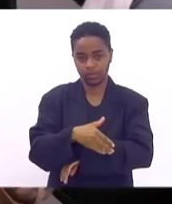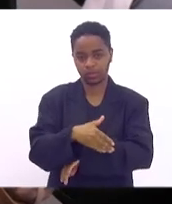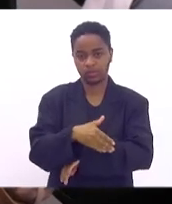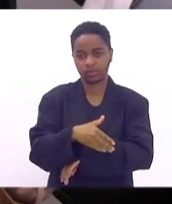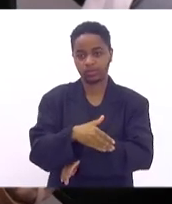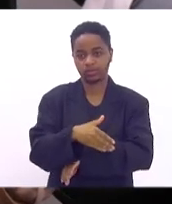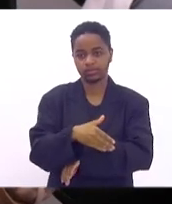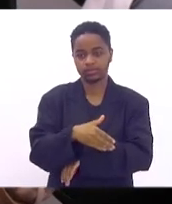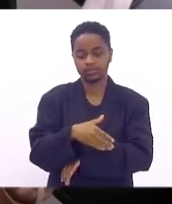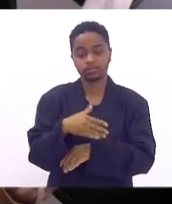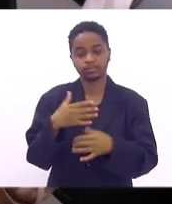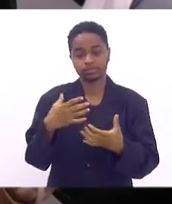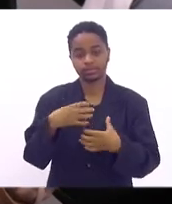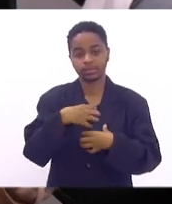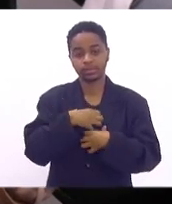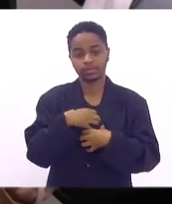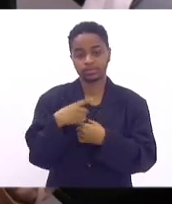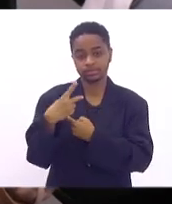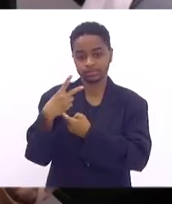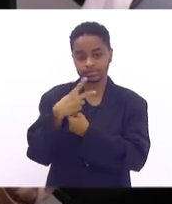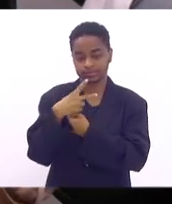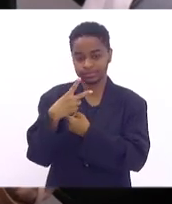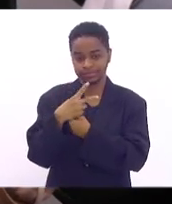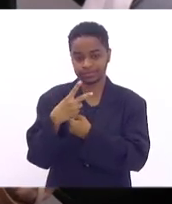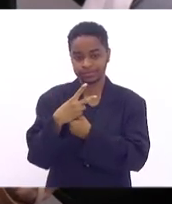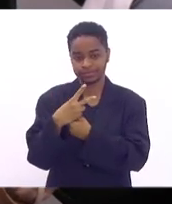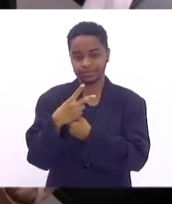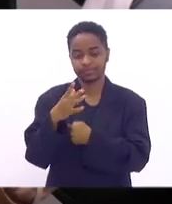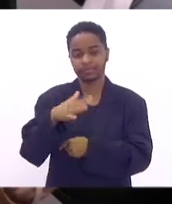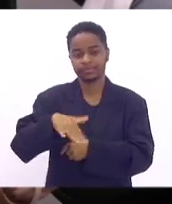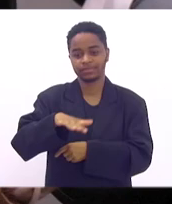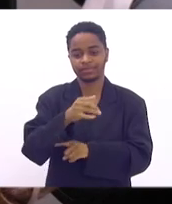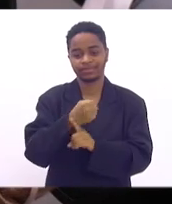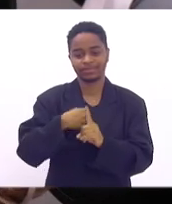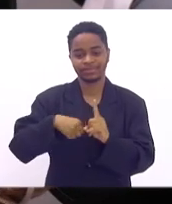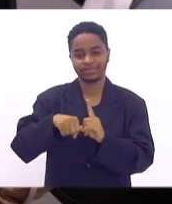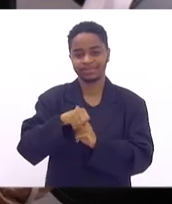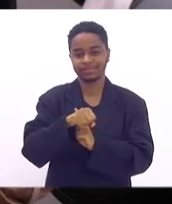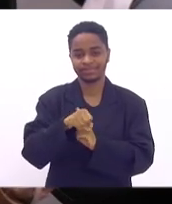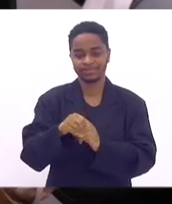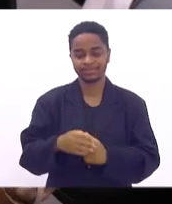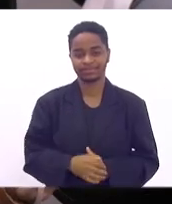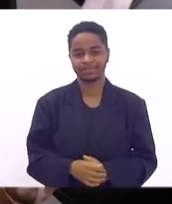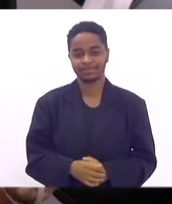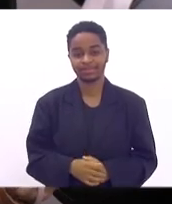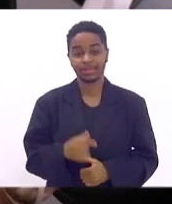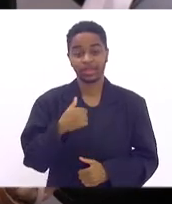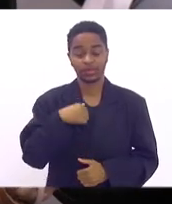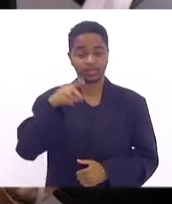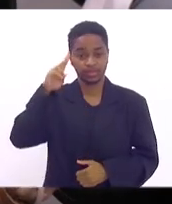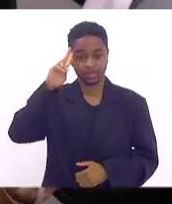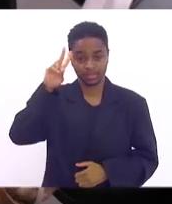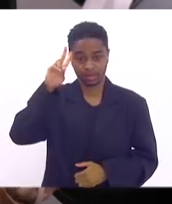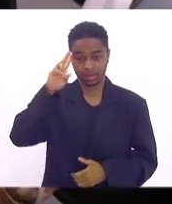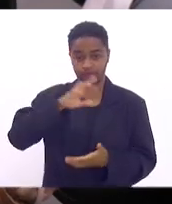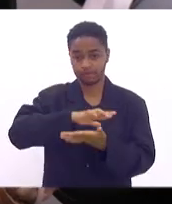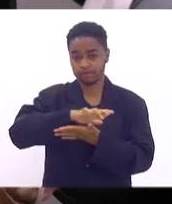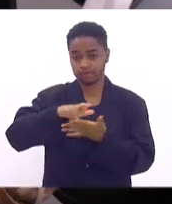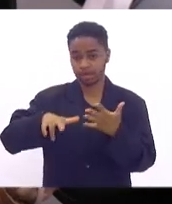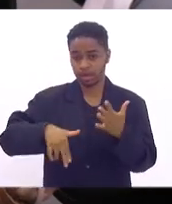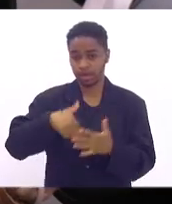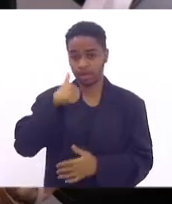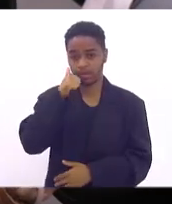para uma sensação de maior proteção da sociedade, né, eu me recordo de inúmeras mulheres